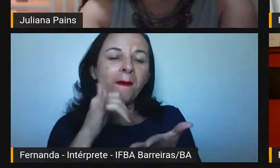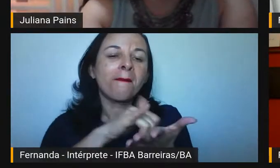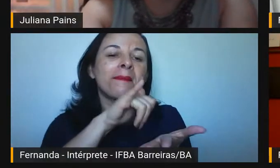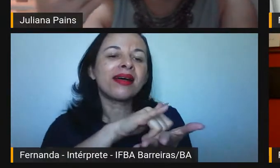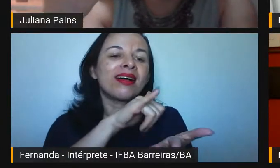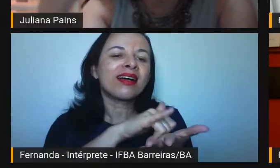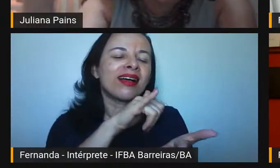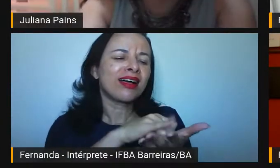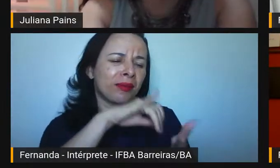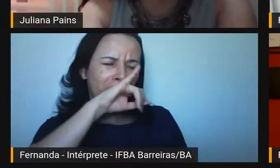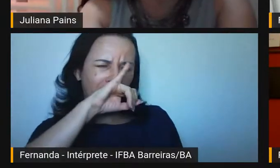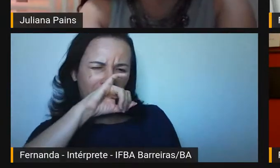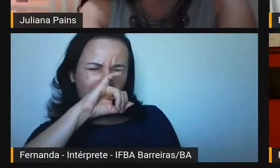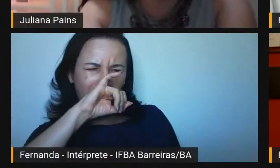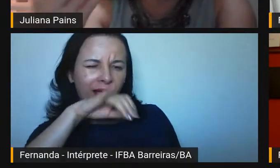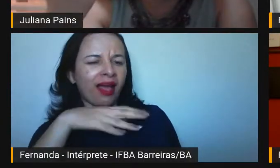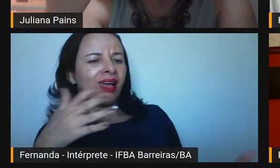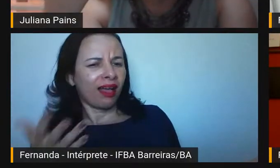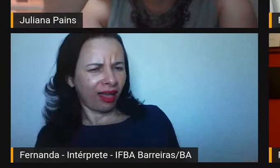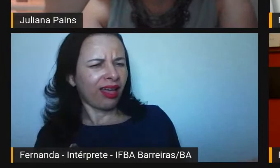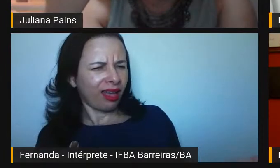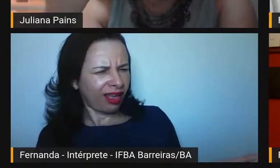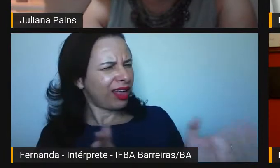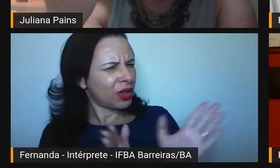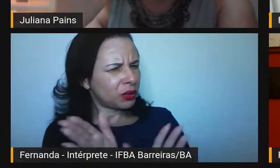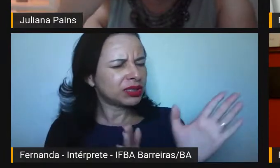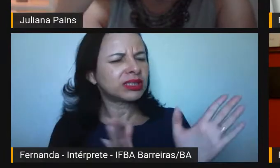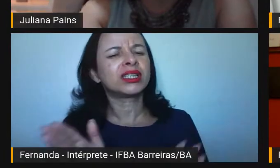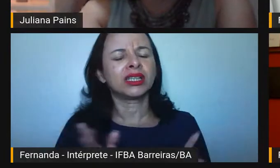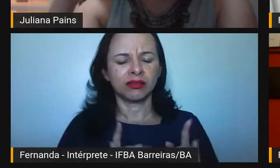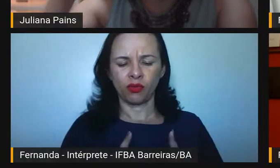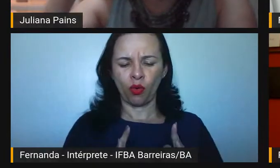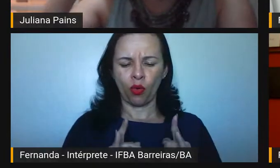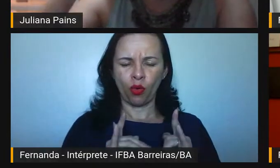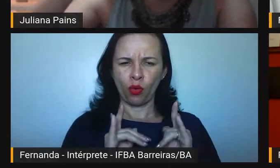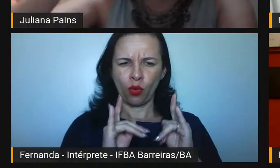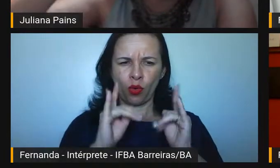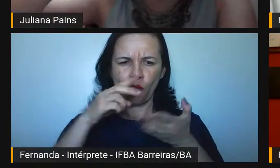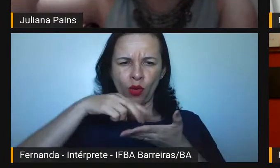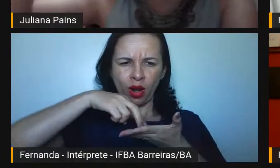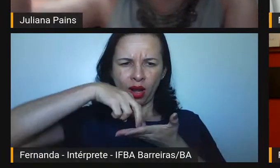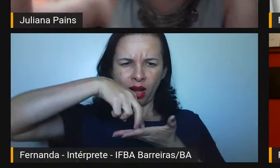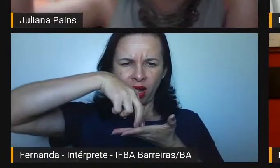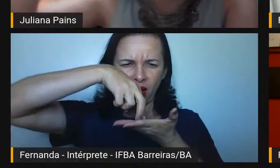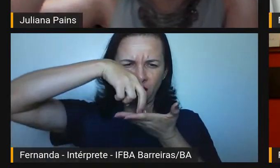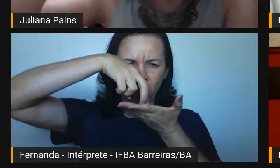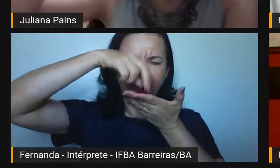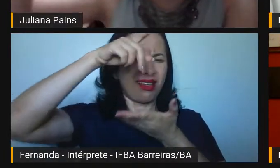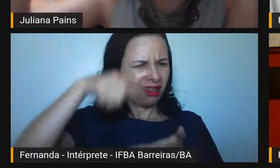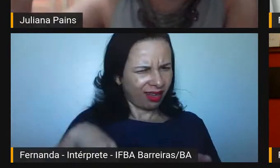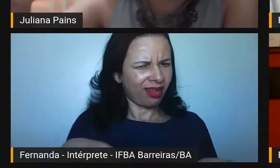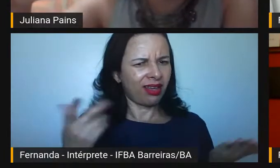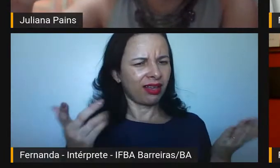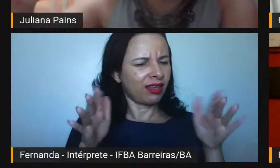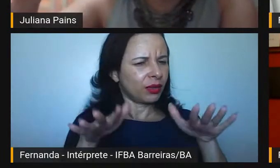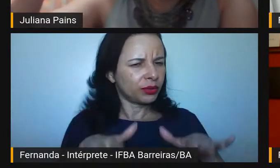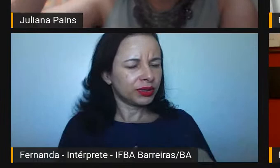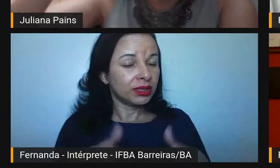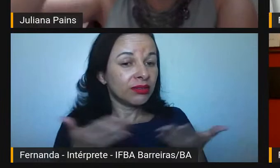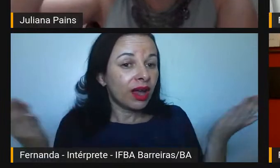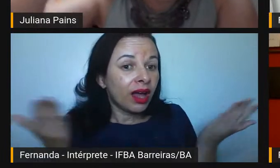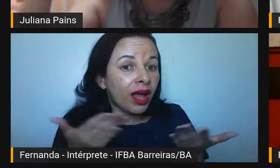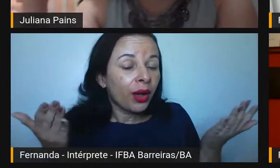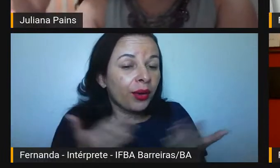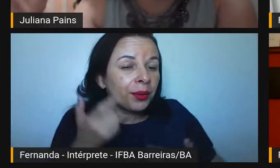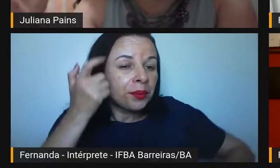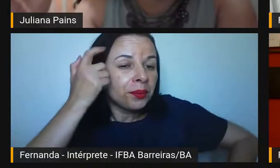é inclusivo o elevador e inclusivo né é a gente eu acho que a partir de agora todo mundo que tá aqui